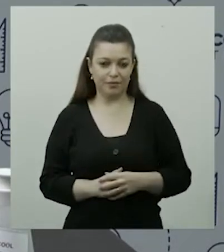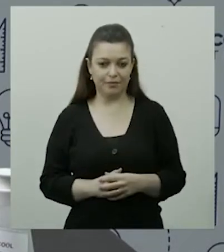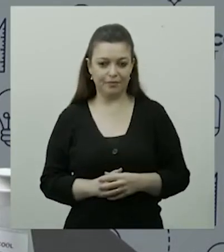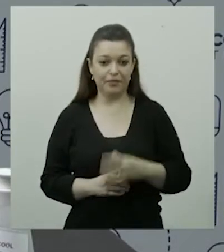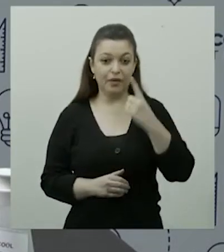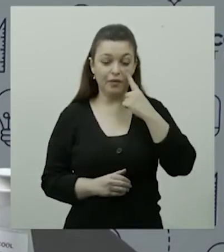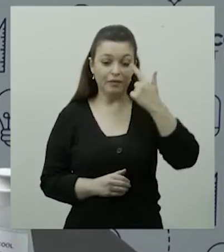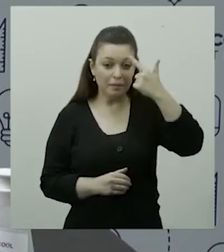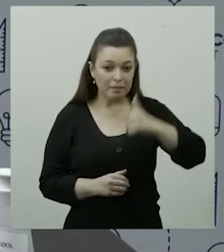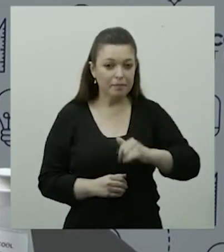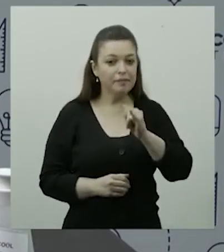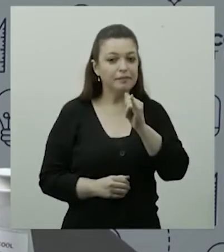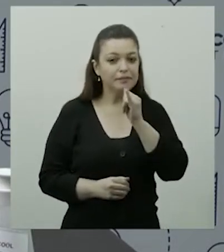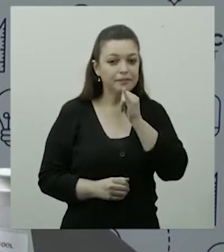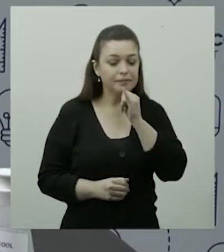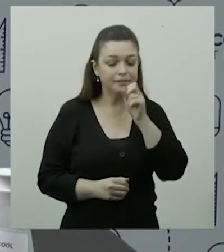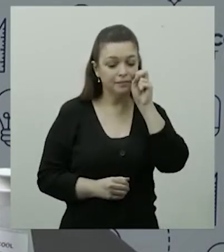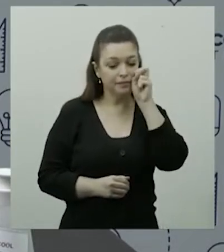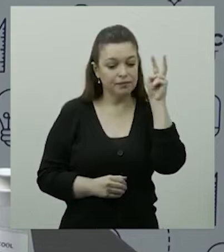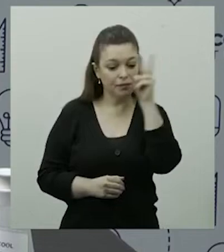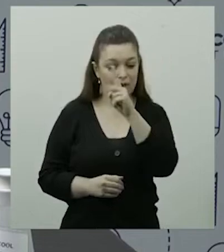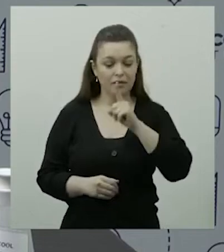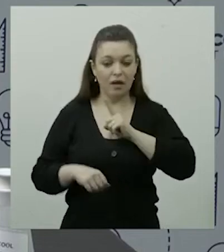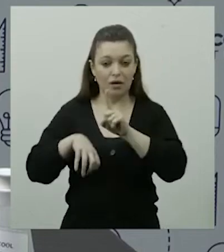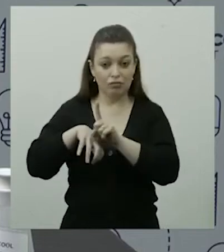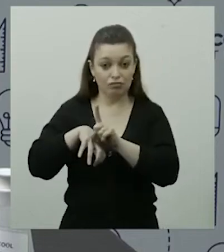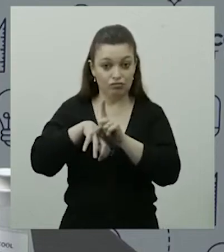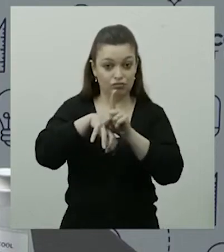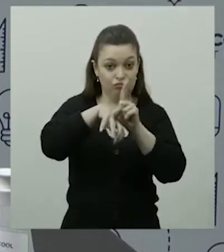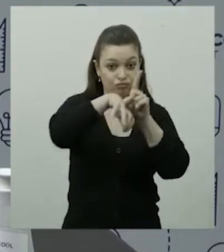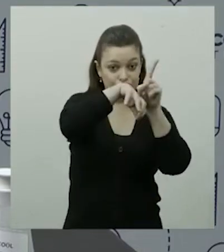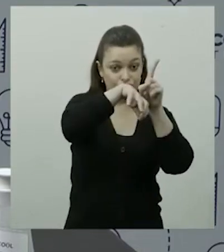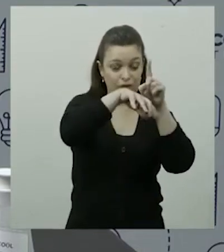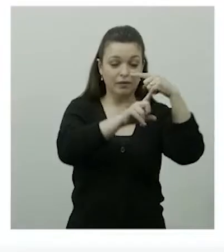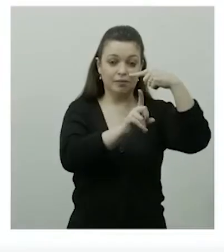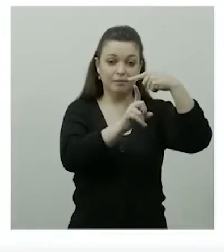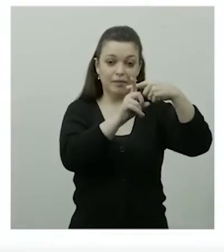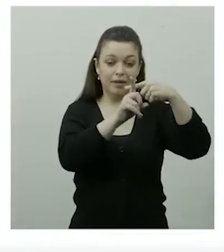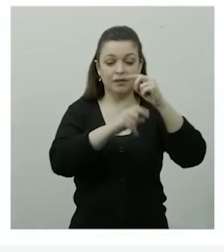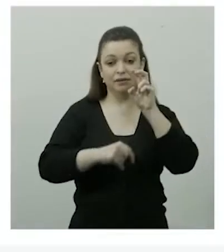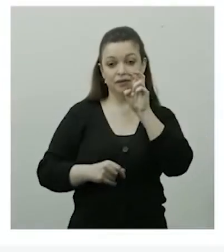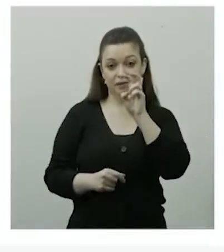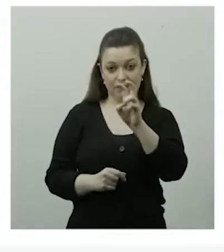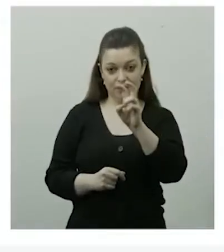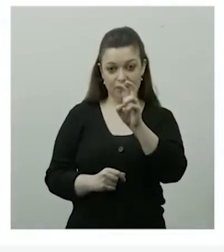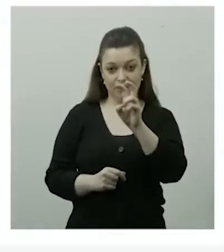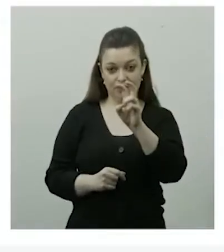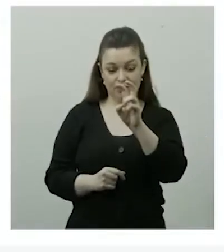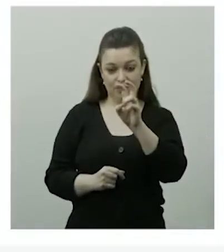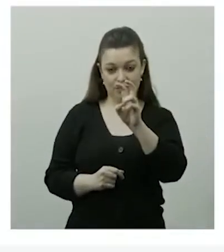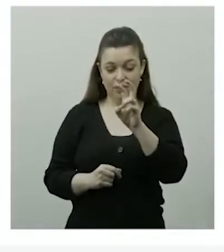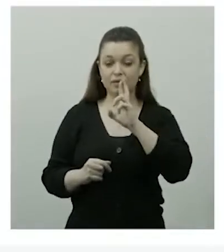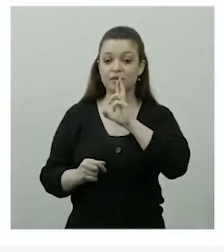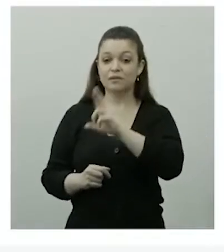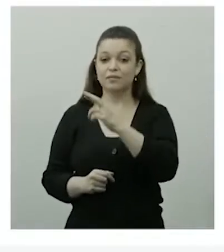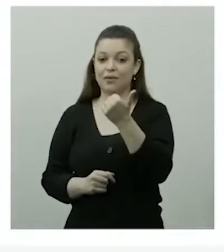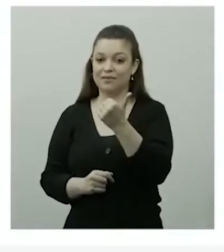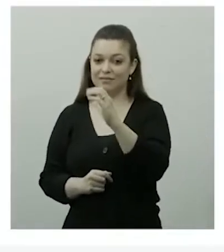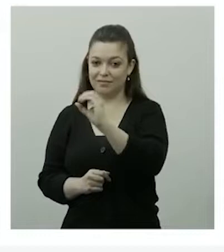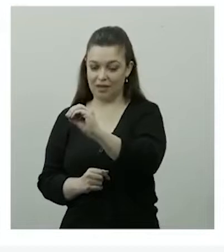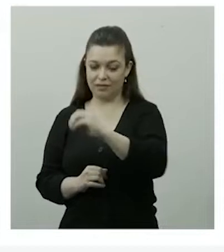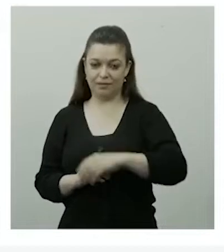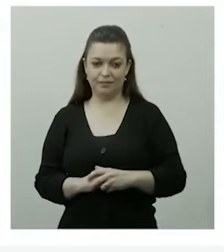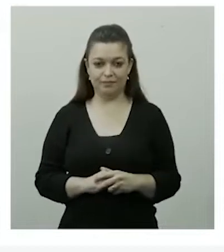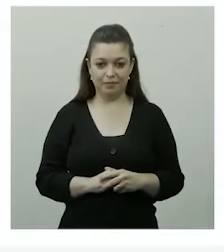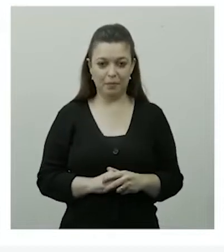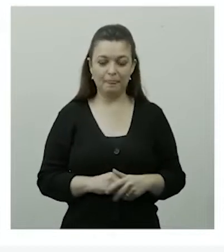nós temos lá o foguete mais 5, que é igual a 10.